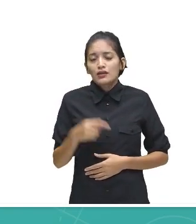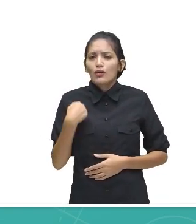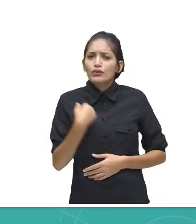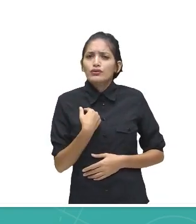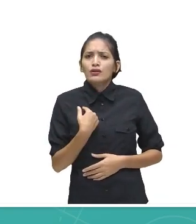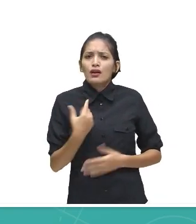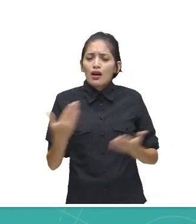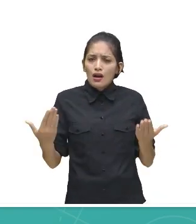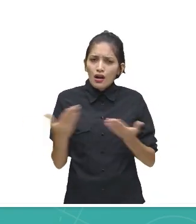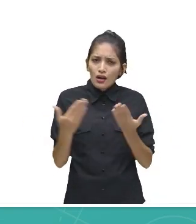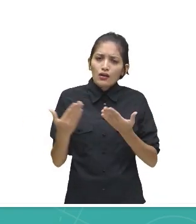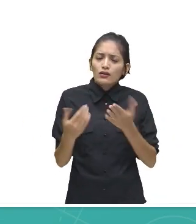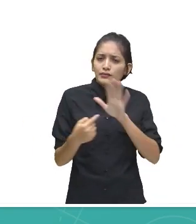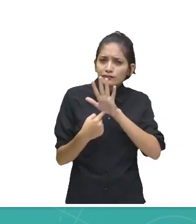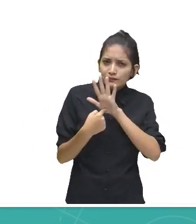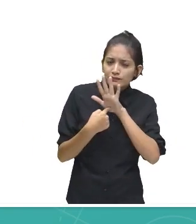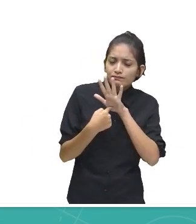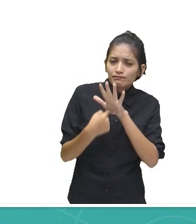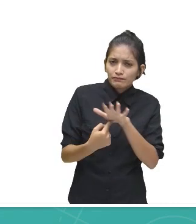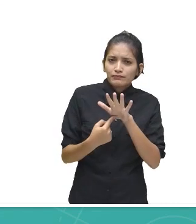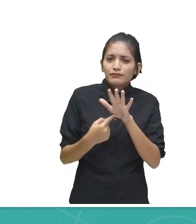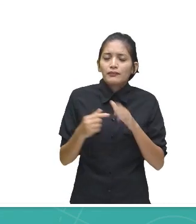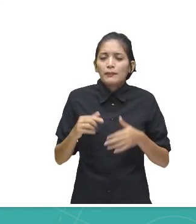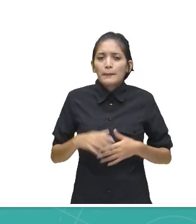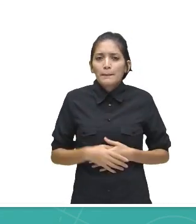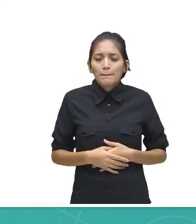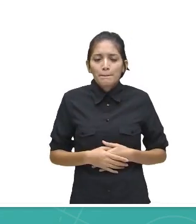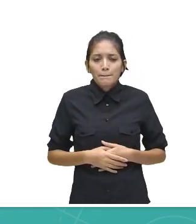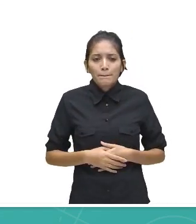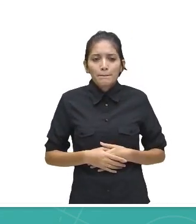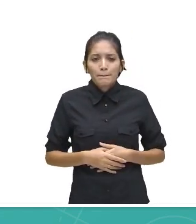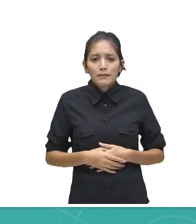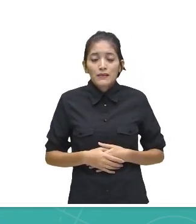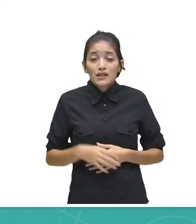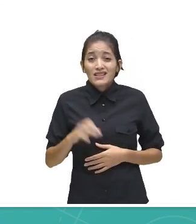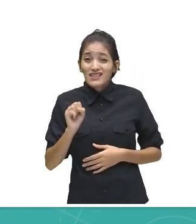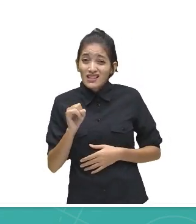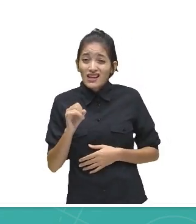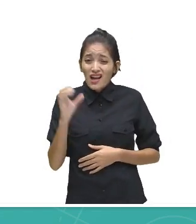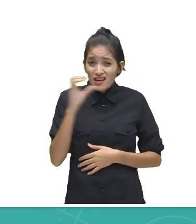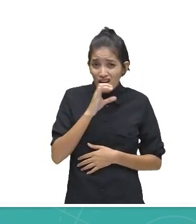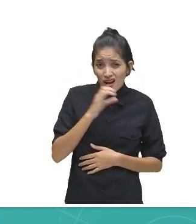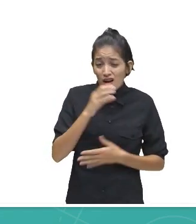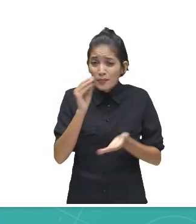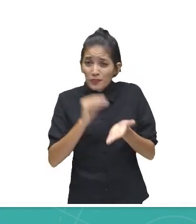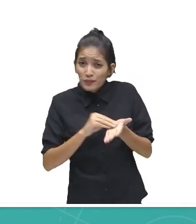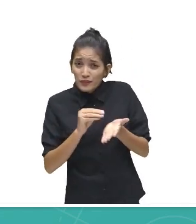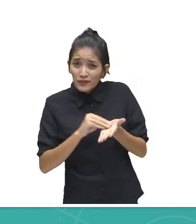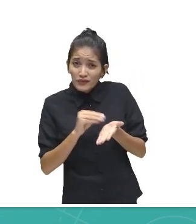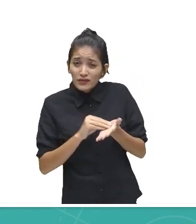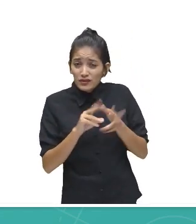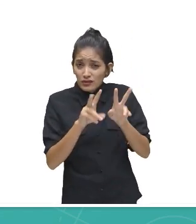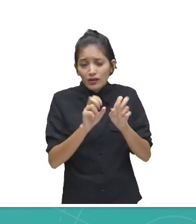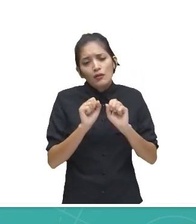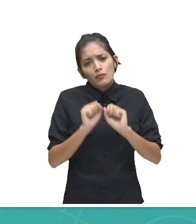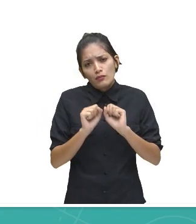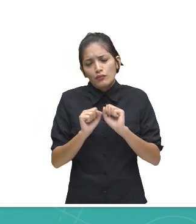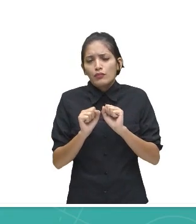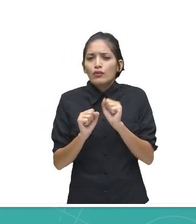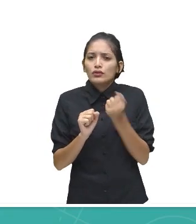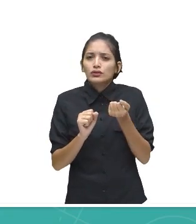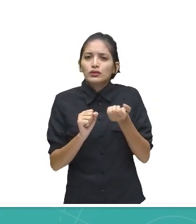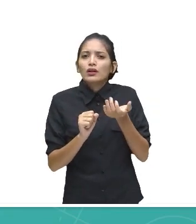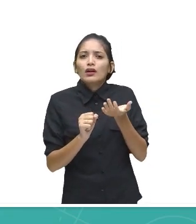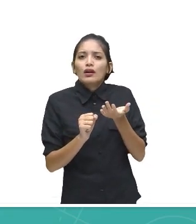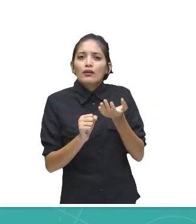está apresentando para vocês aqui, quem achou muito rápido, quem achou que está faltando alguma coisa, né, pode verificar o nosso